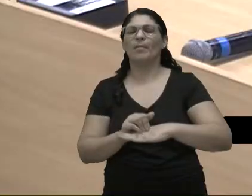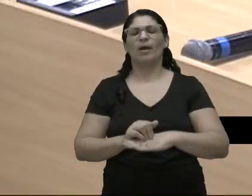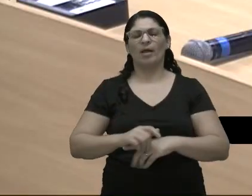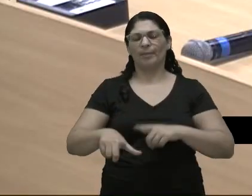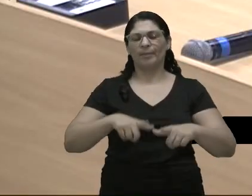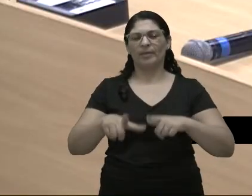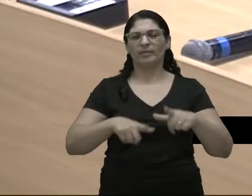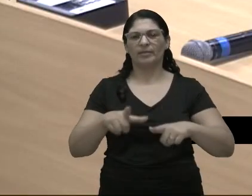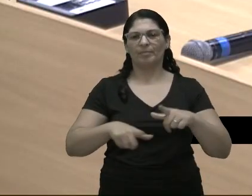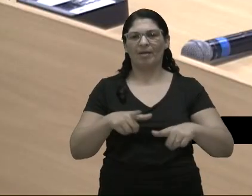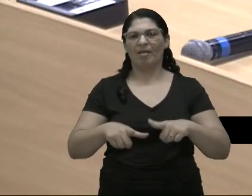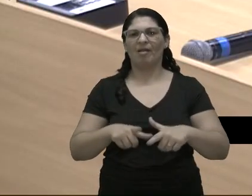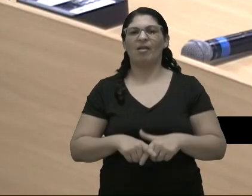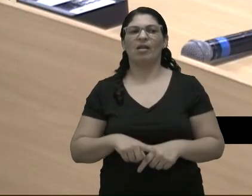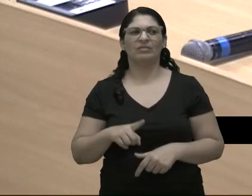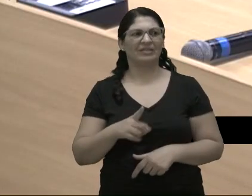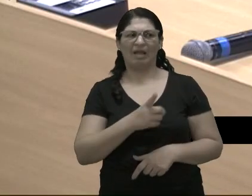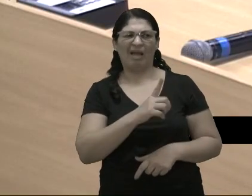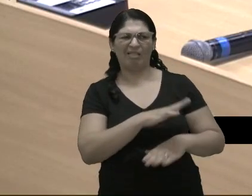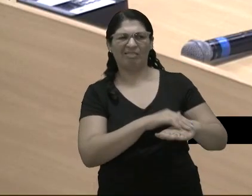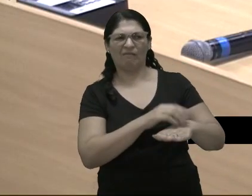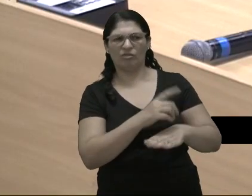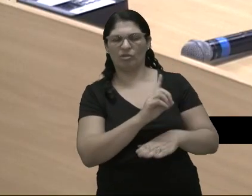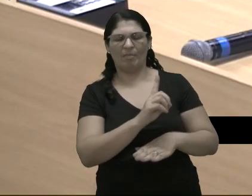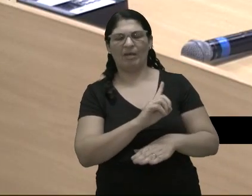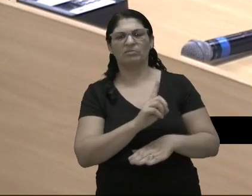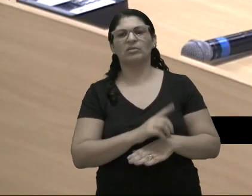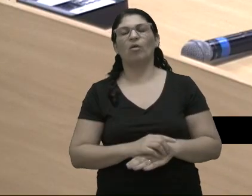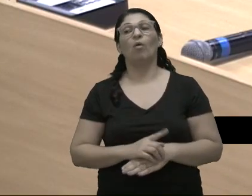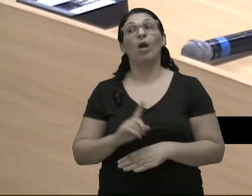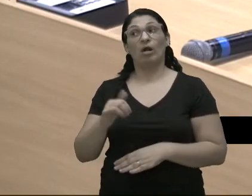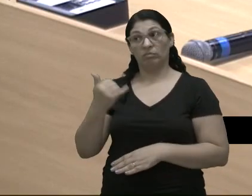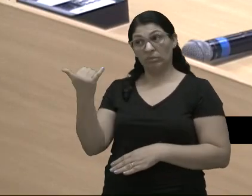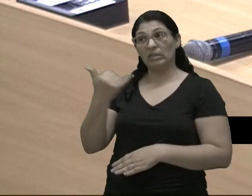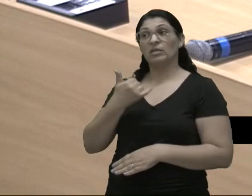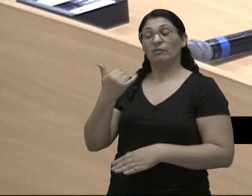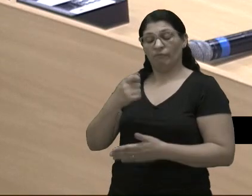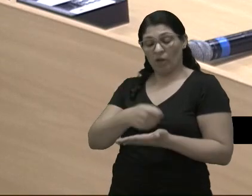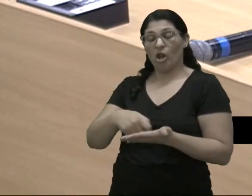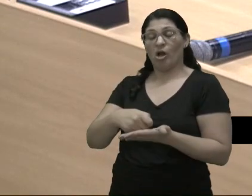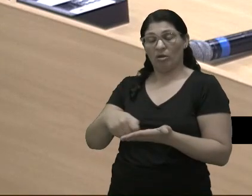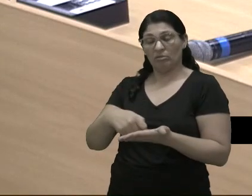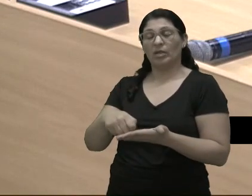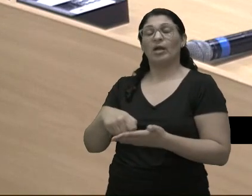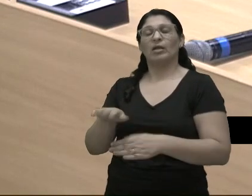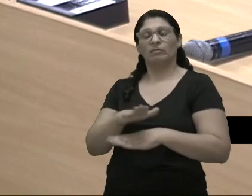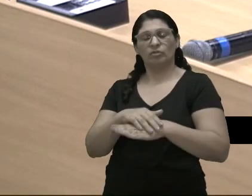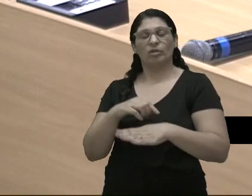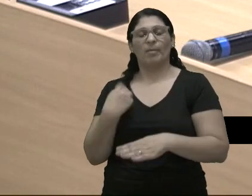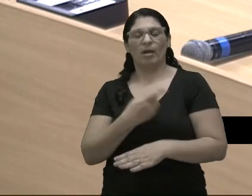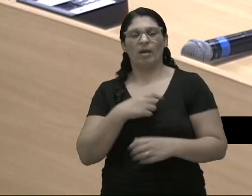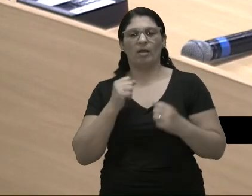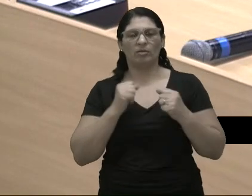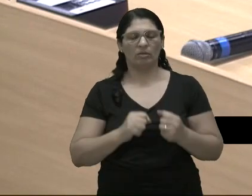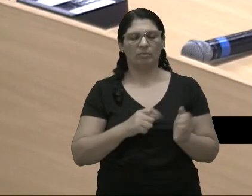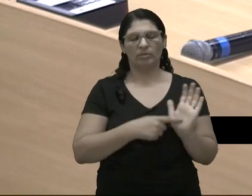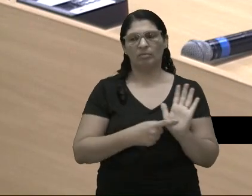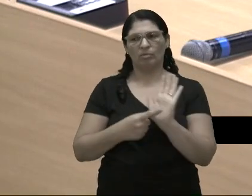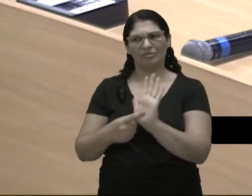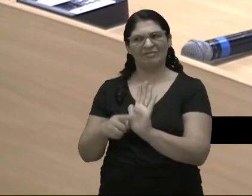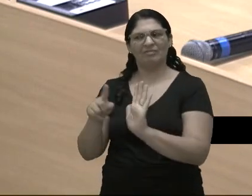ele não foi chamado. Ele não foi chamado. Não foi chamado. Ele relatou isso carta colocada. Então. Depois a gente pode até passar para o senhor dar uma